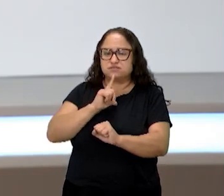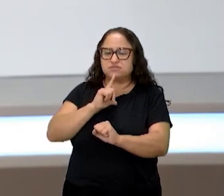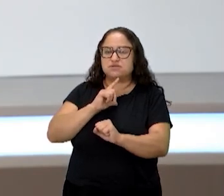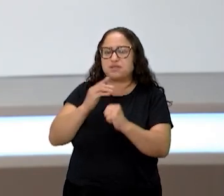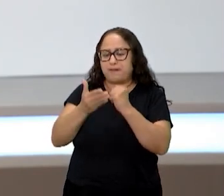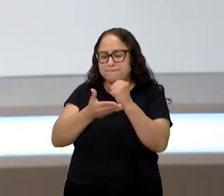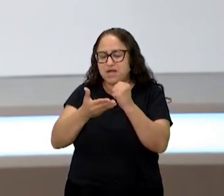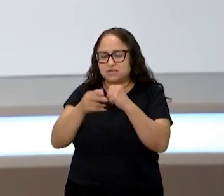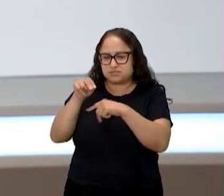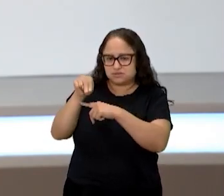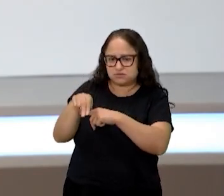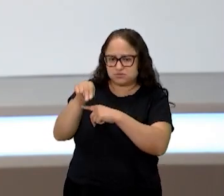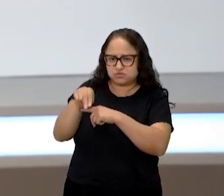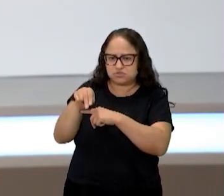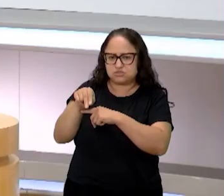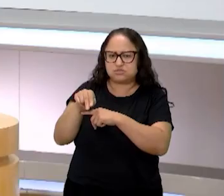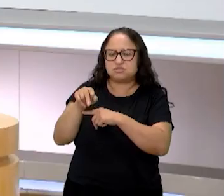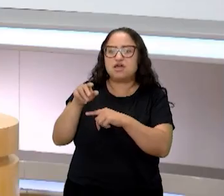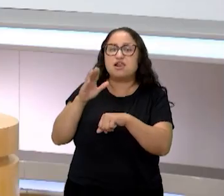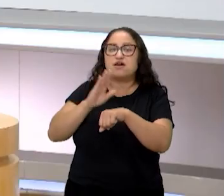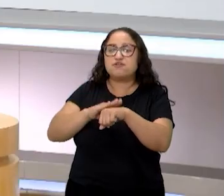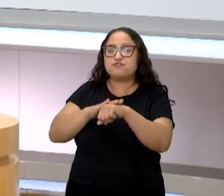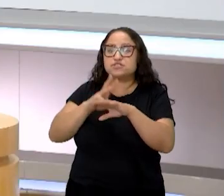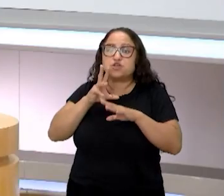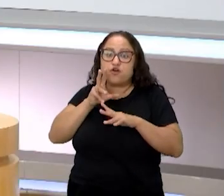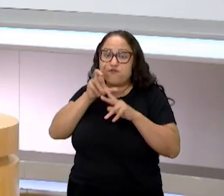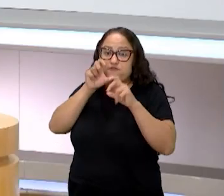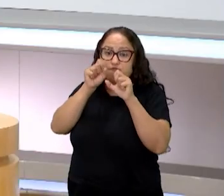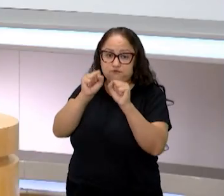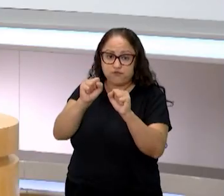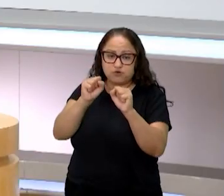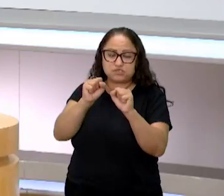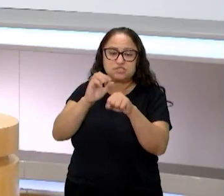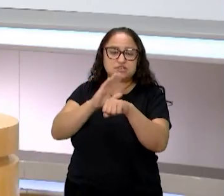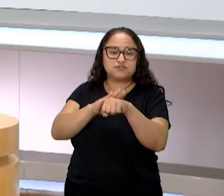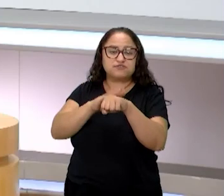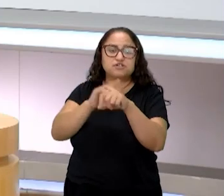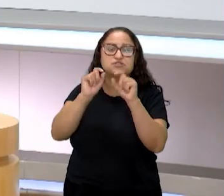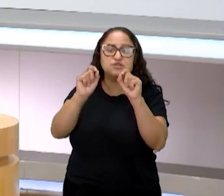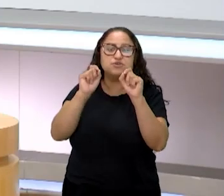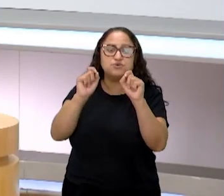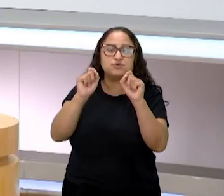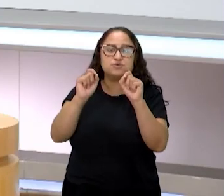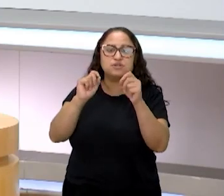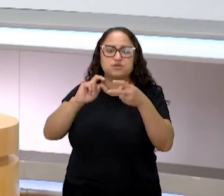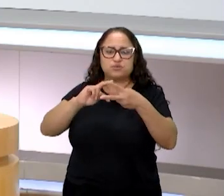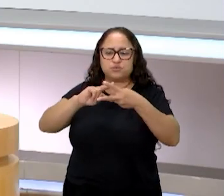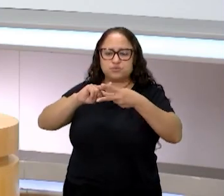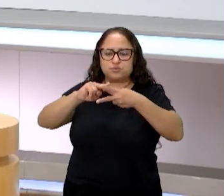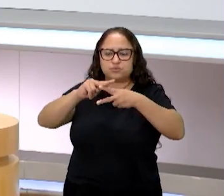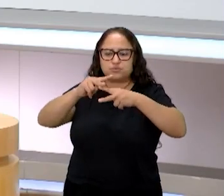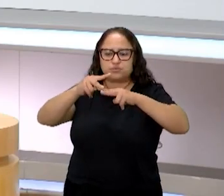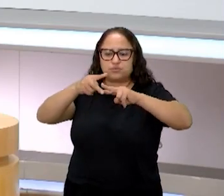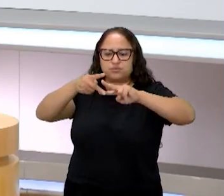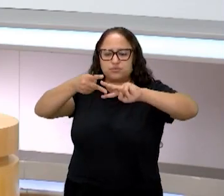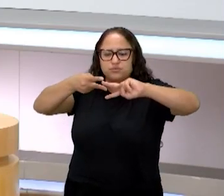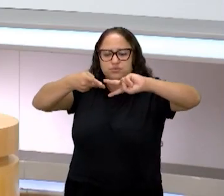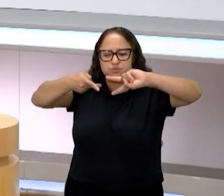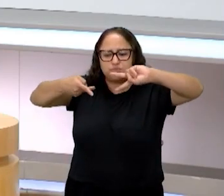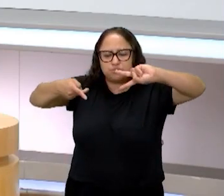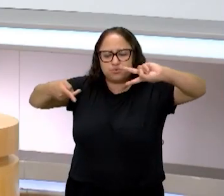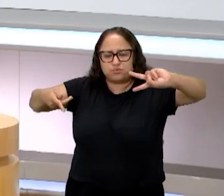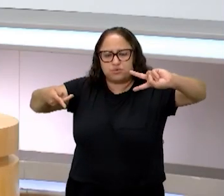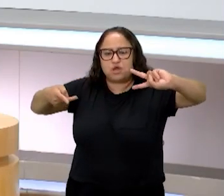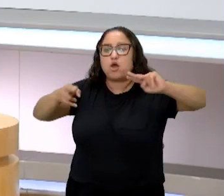as bases nitrogenadas, elas exercem uma determinada força que fazem então com que a fita se torça. Então, por